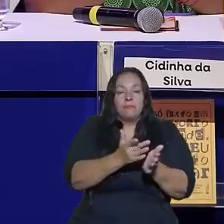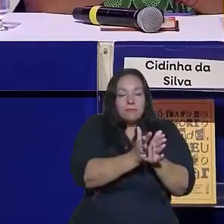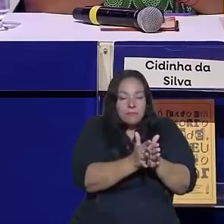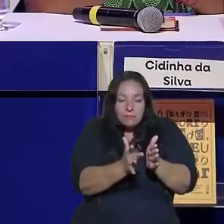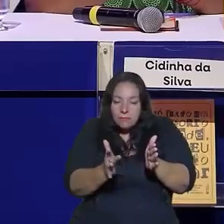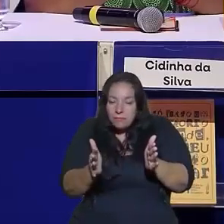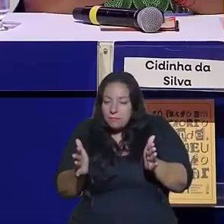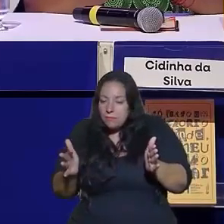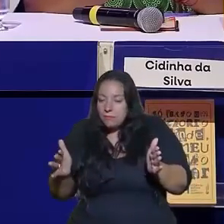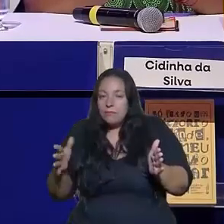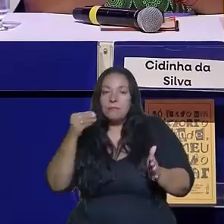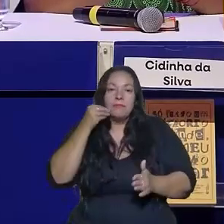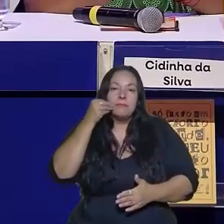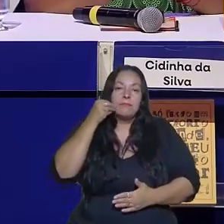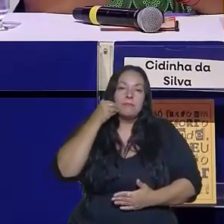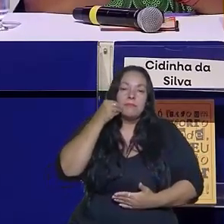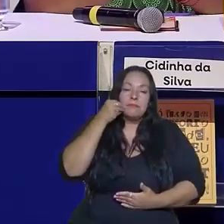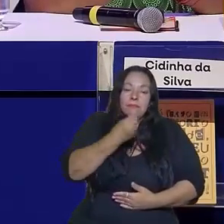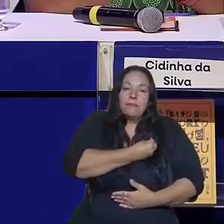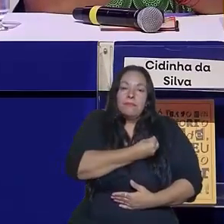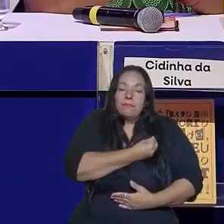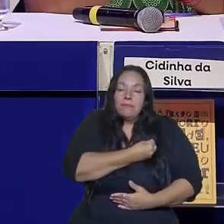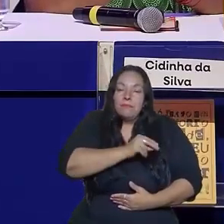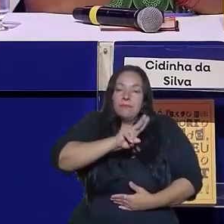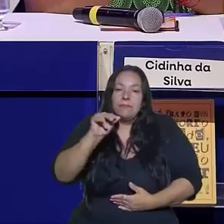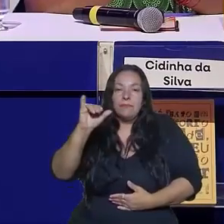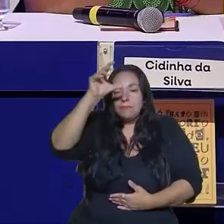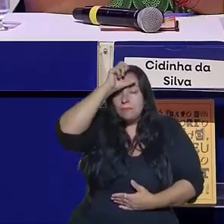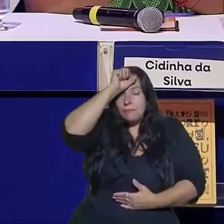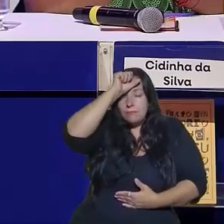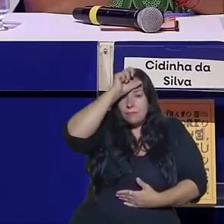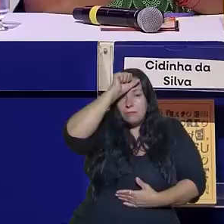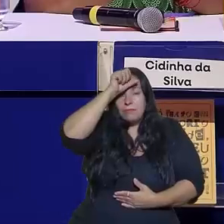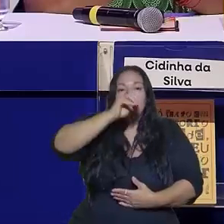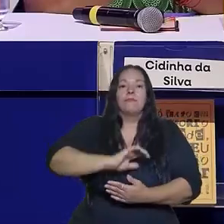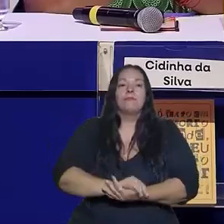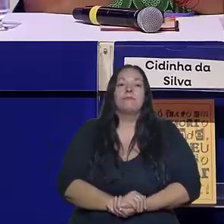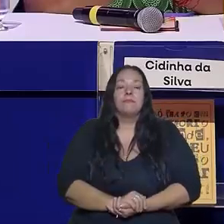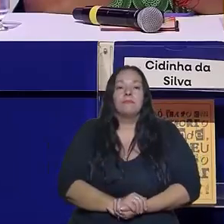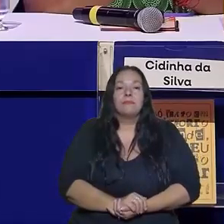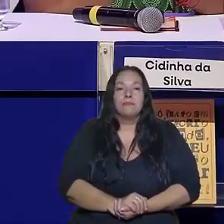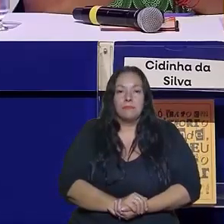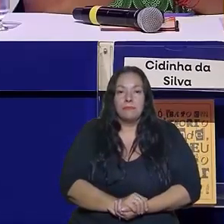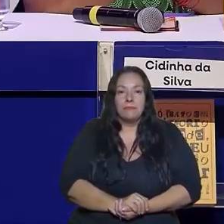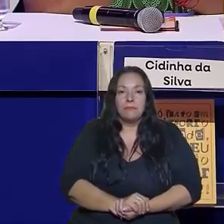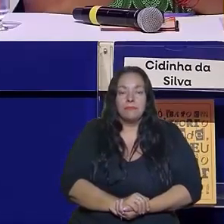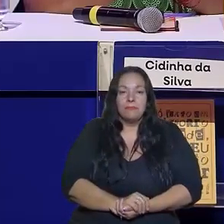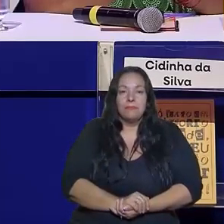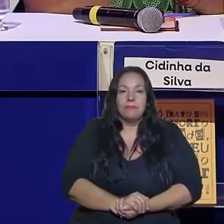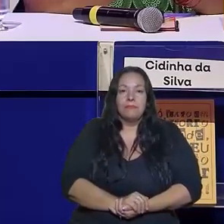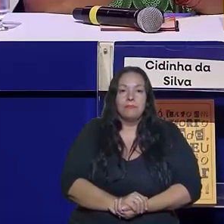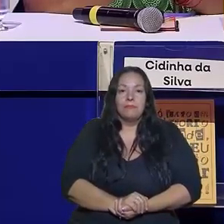durante essa experiência de vida, né? Essa experiência transeunte e itinerante que me